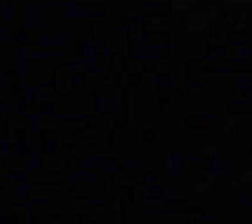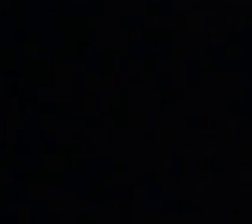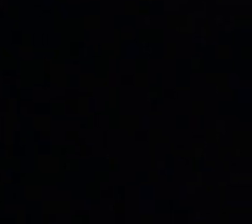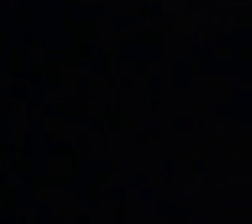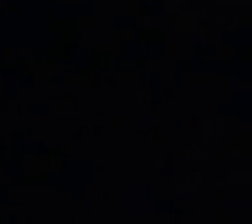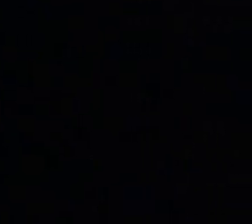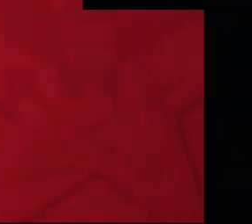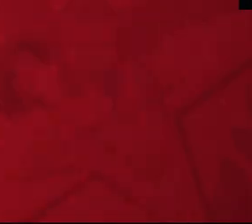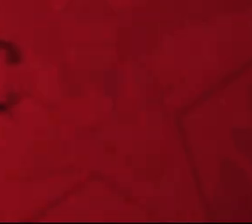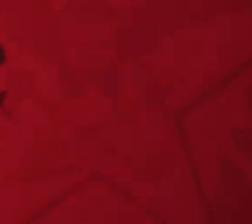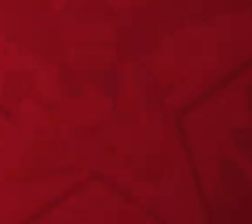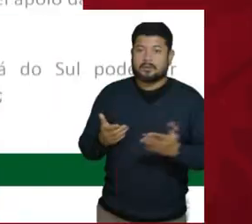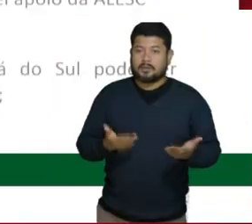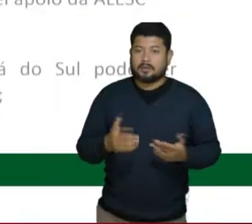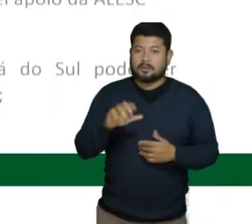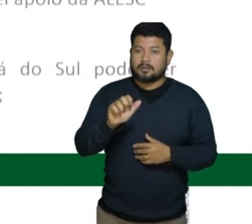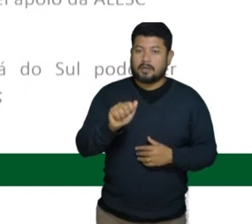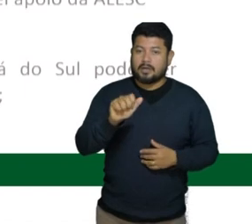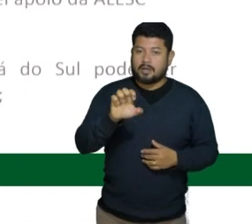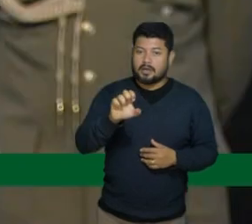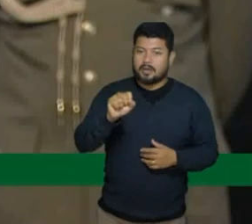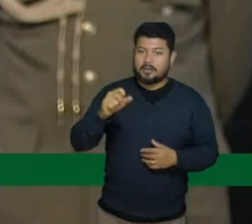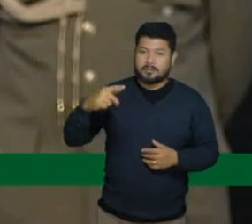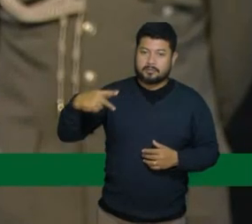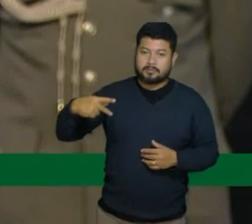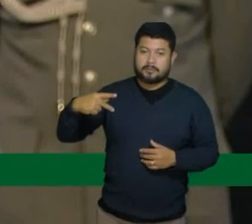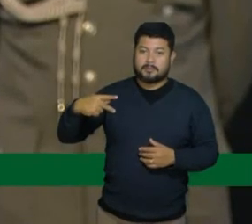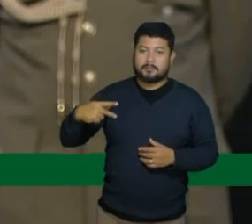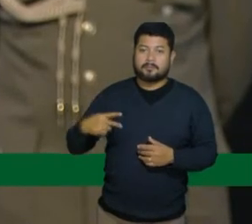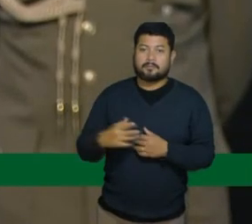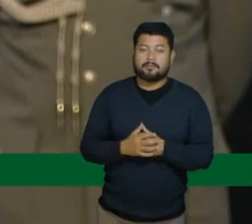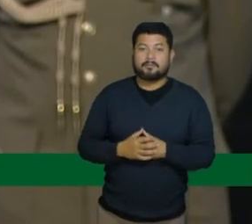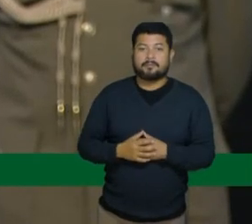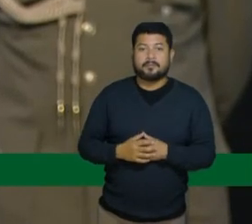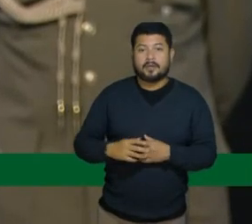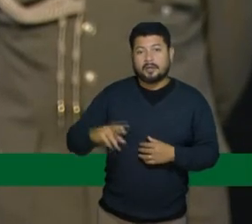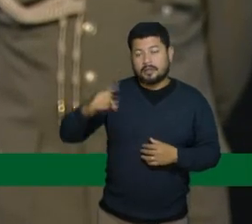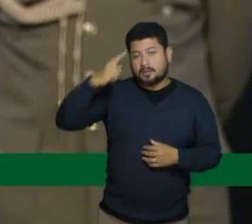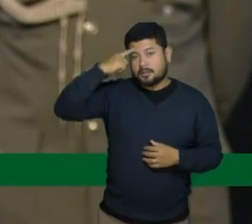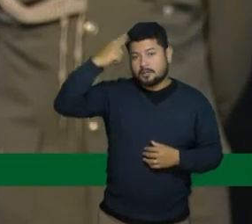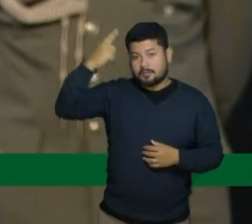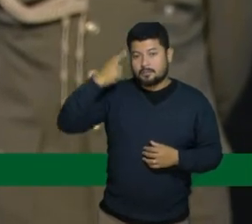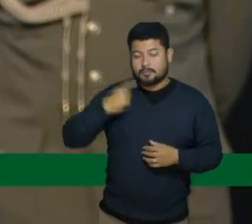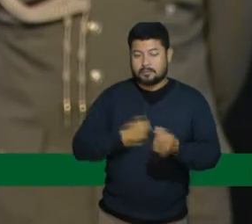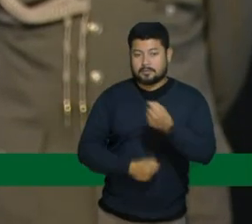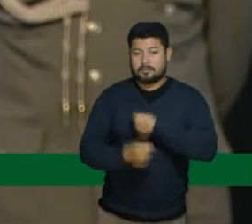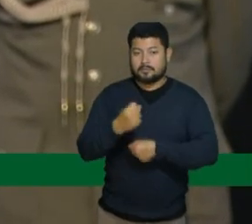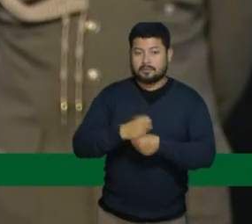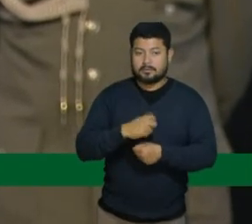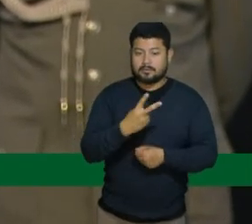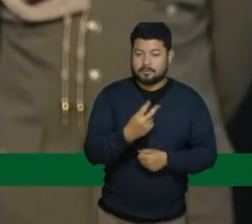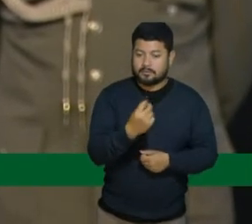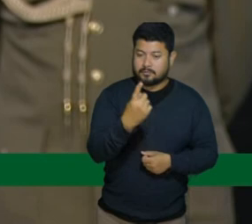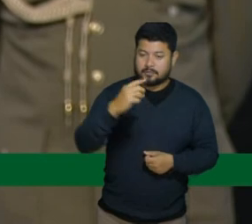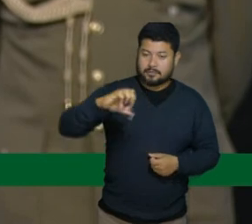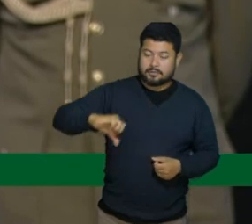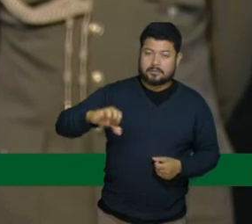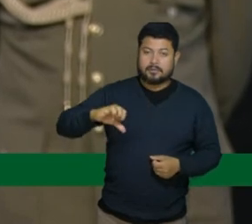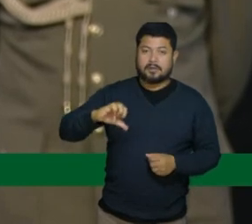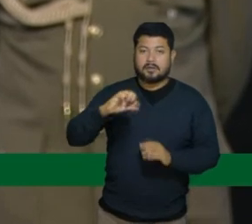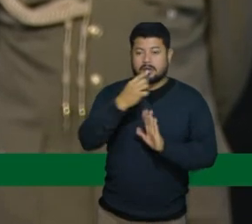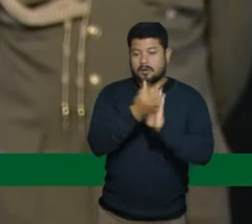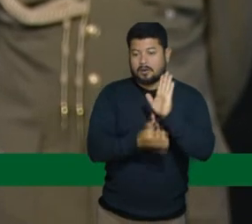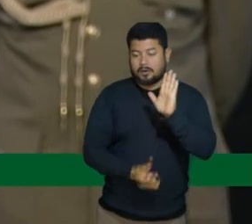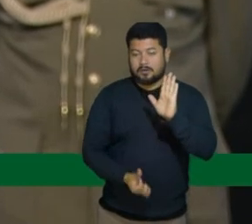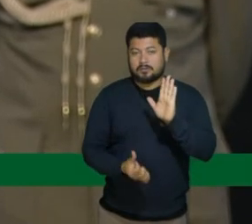parceria público-privada na área da saúde. E lembramos aqui que em 2019, nesse orçamento, na lei